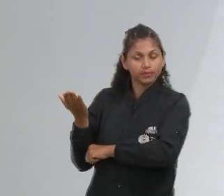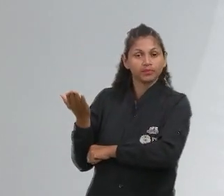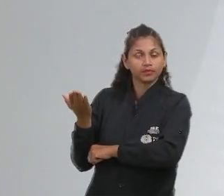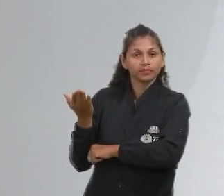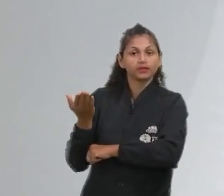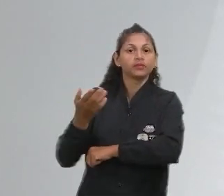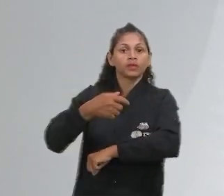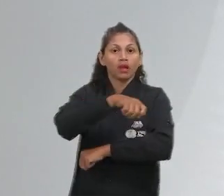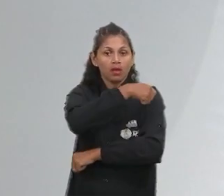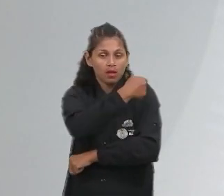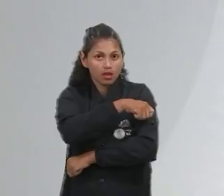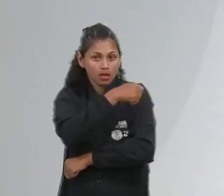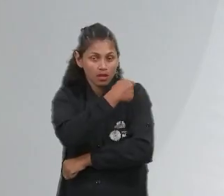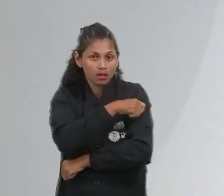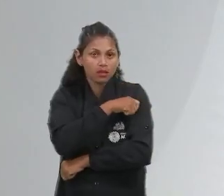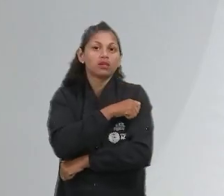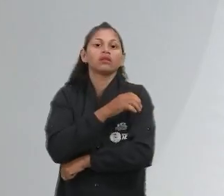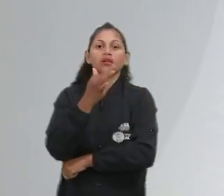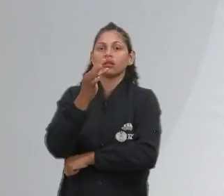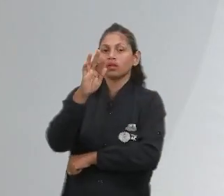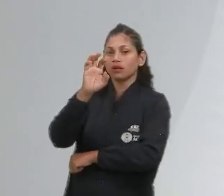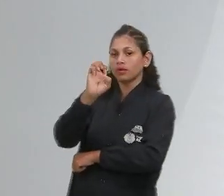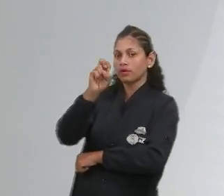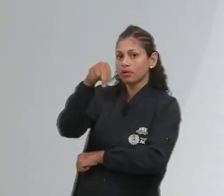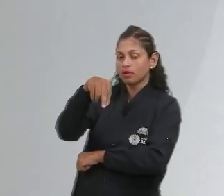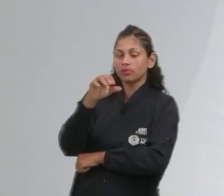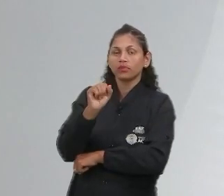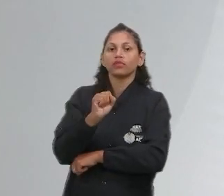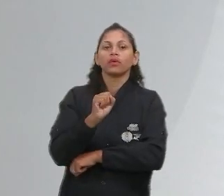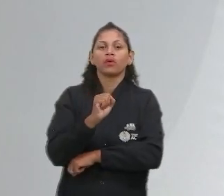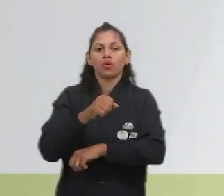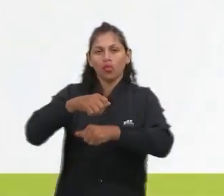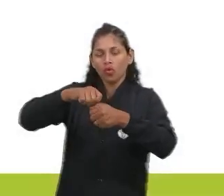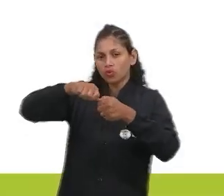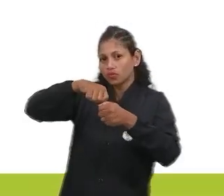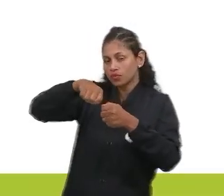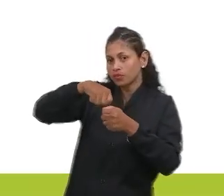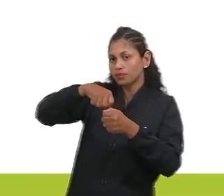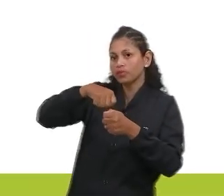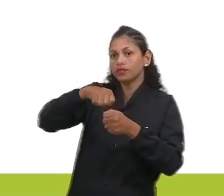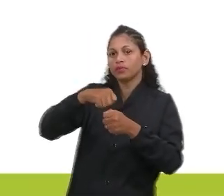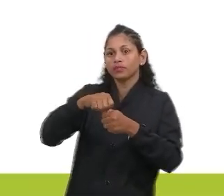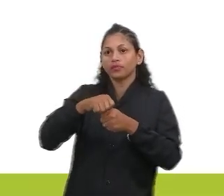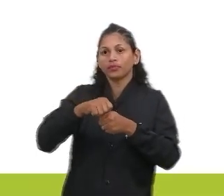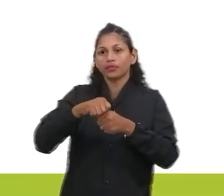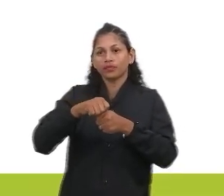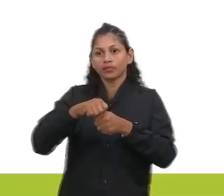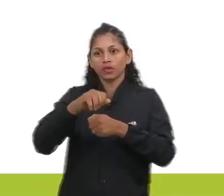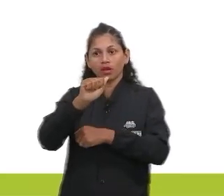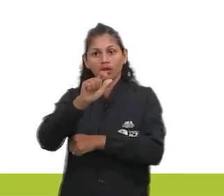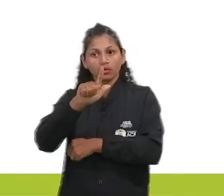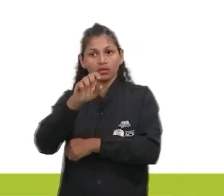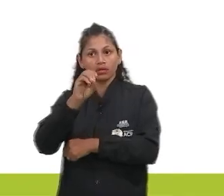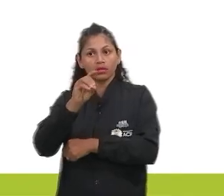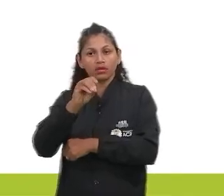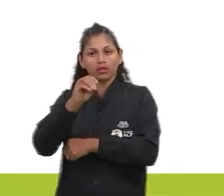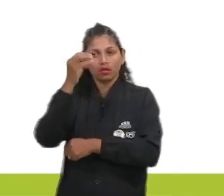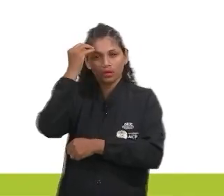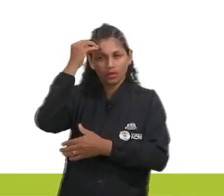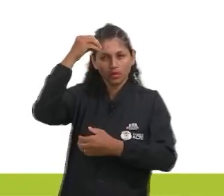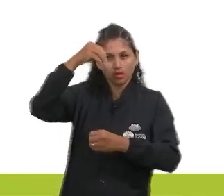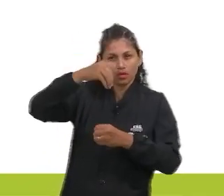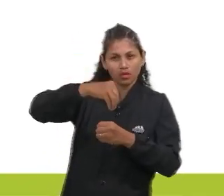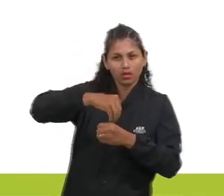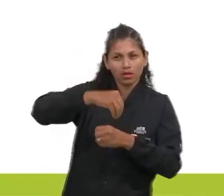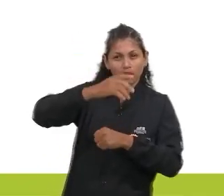álcool, fenol, cetona, aldeído, ácido carboxílico, éter e